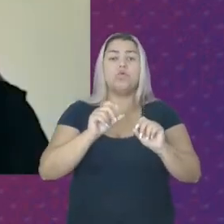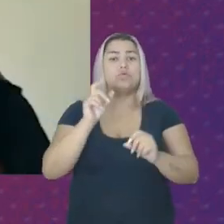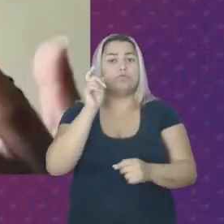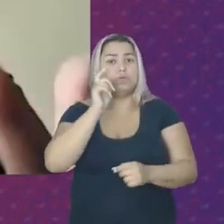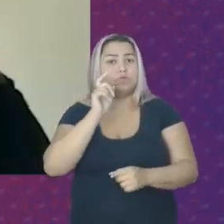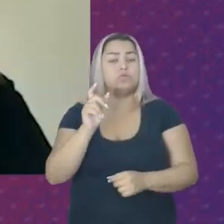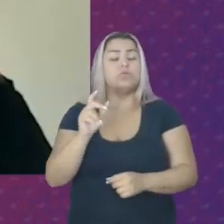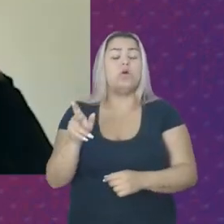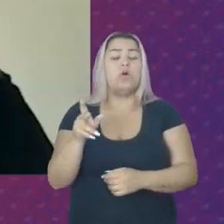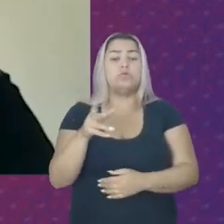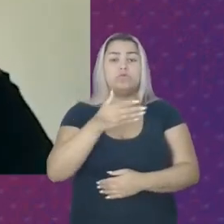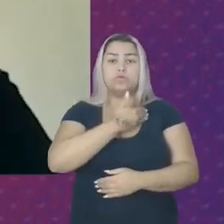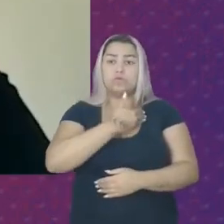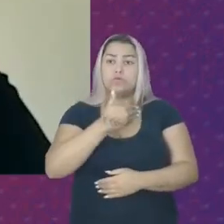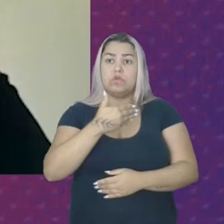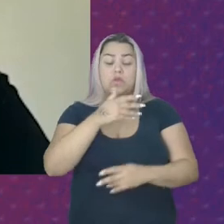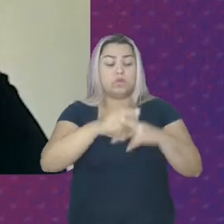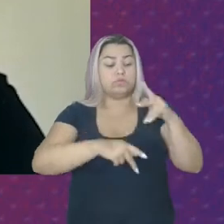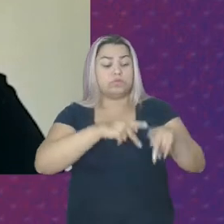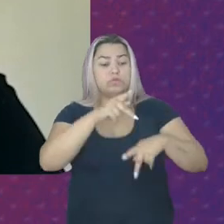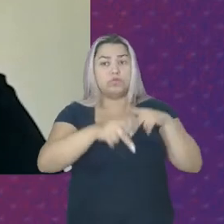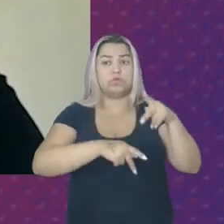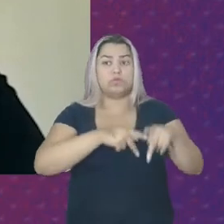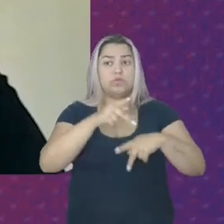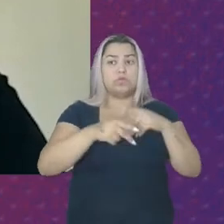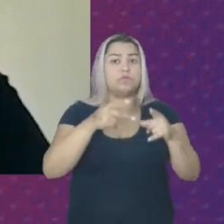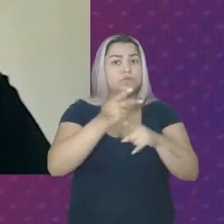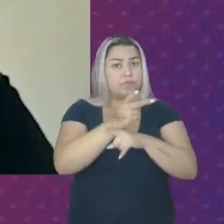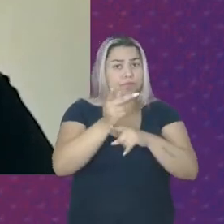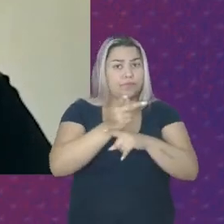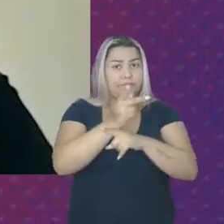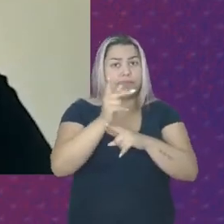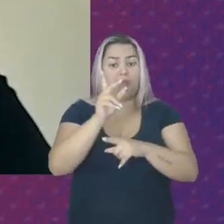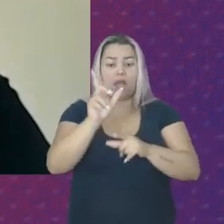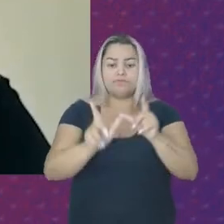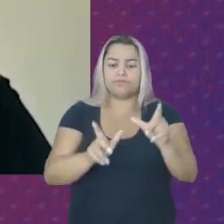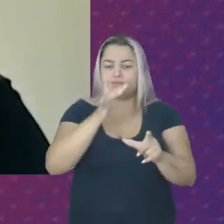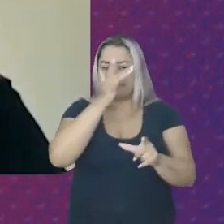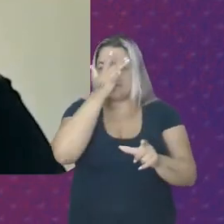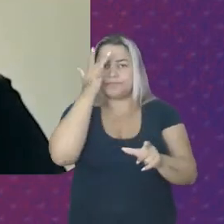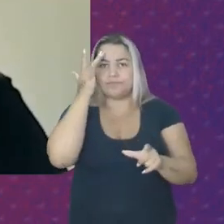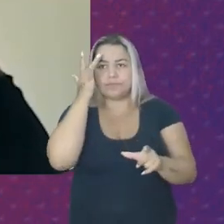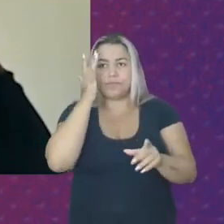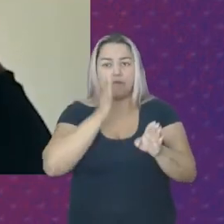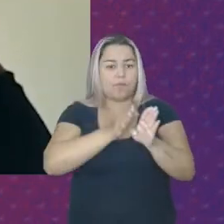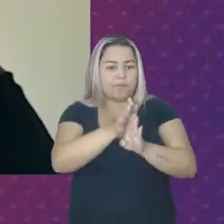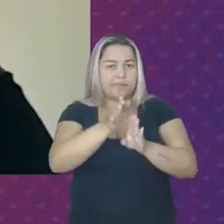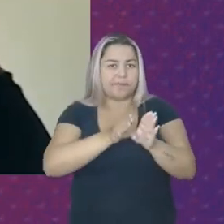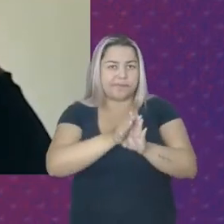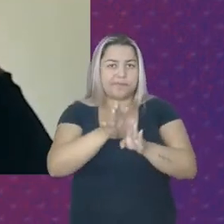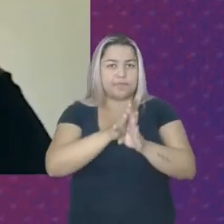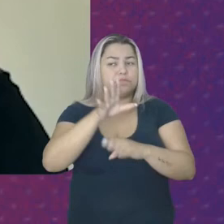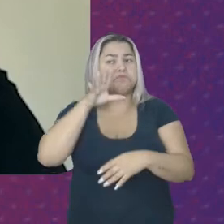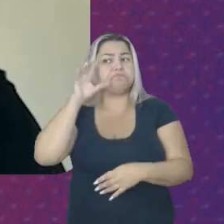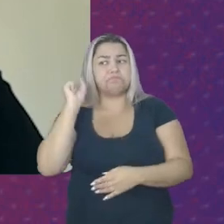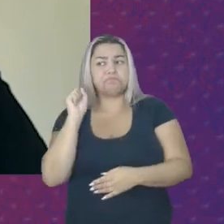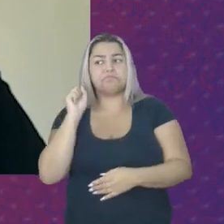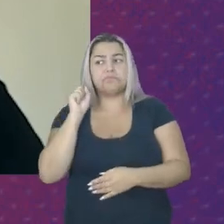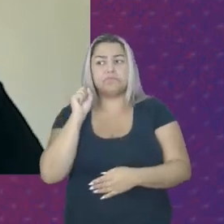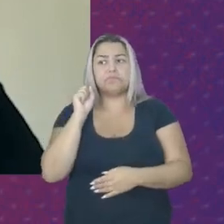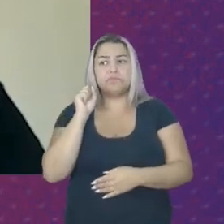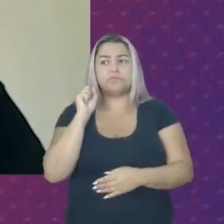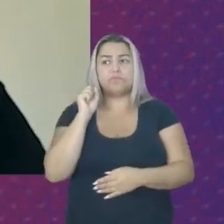nosso público, do que é de interesse das pessoas que nos procuram, que nos orientam, das pessoas que nos escutam. Esse